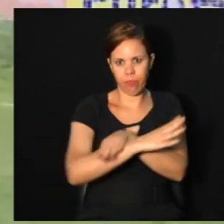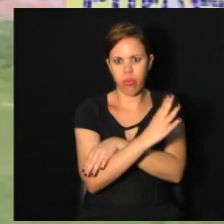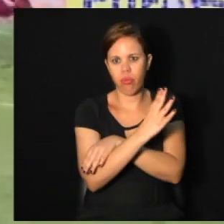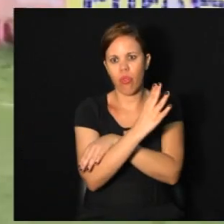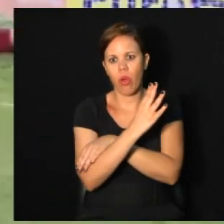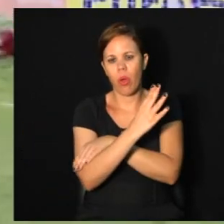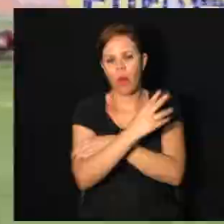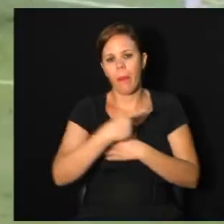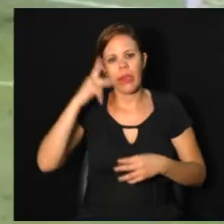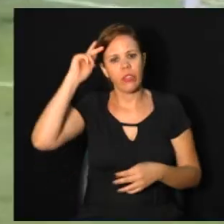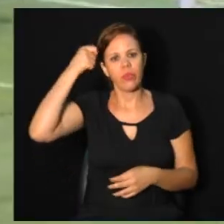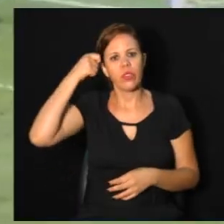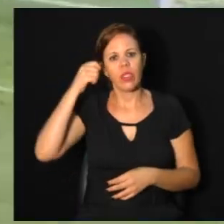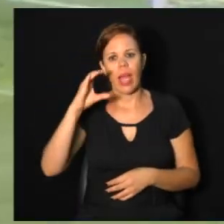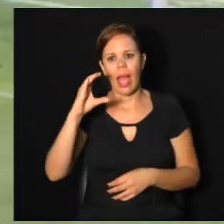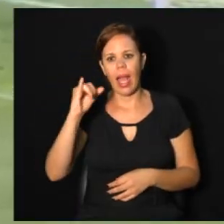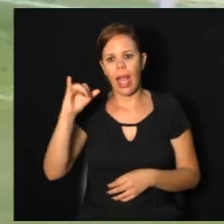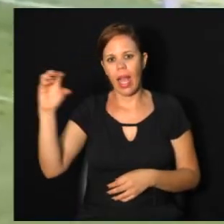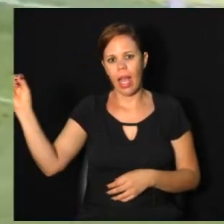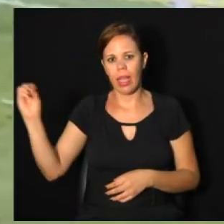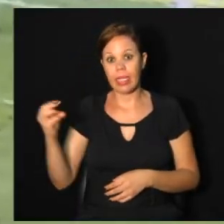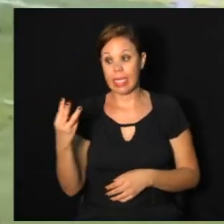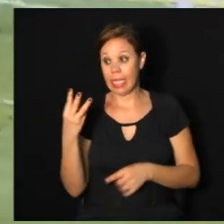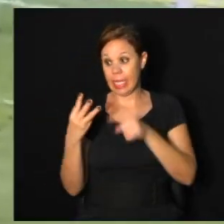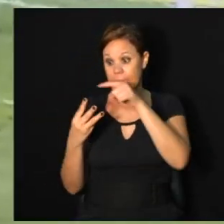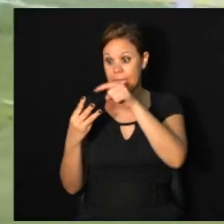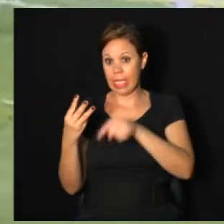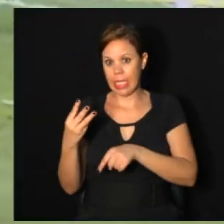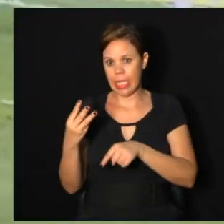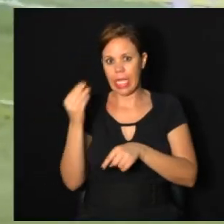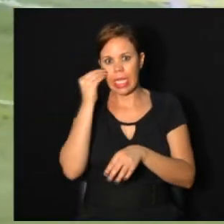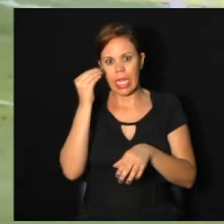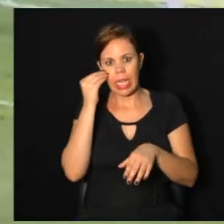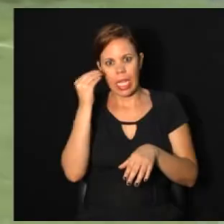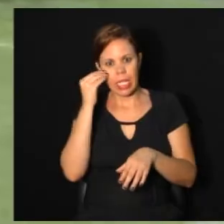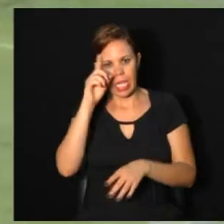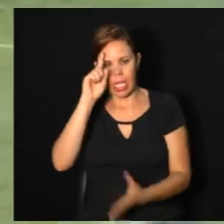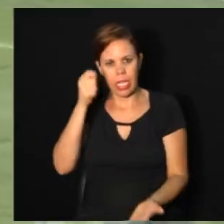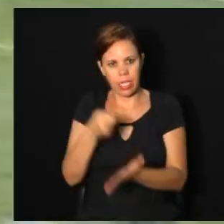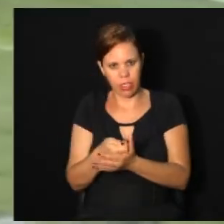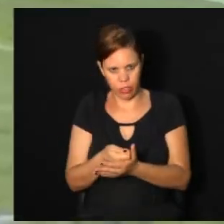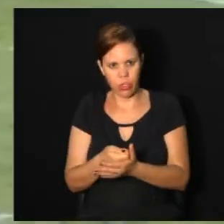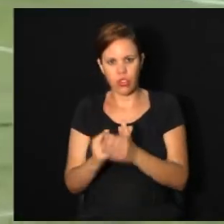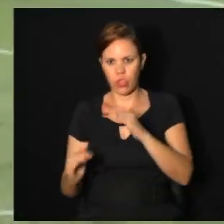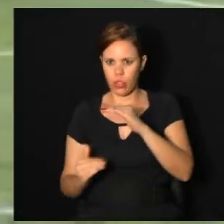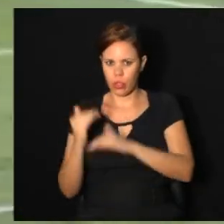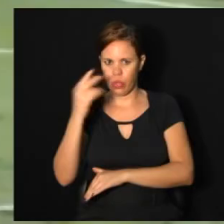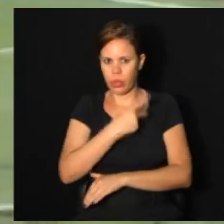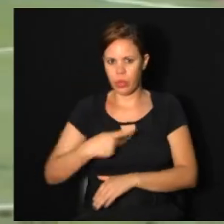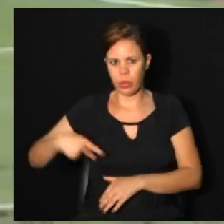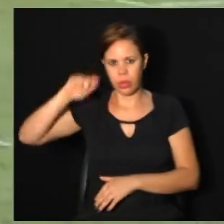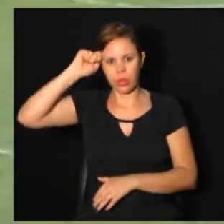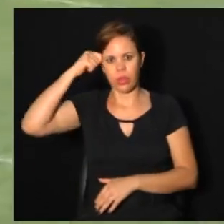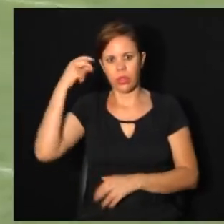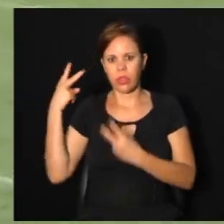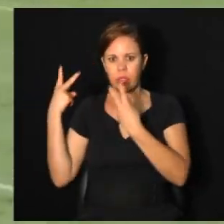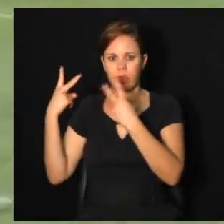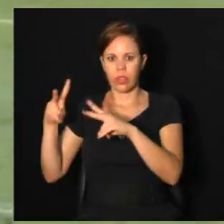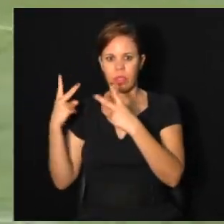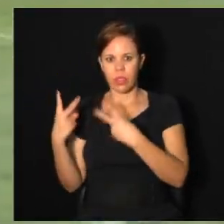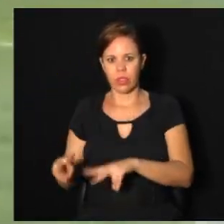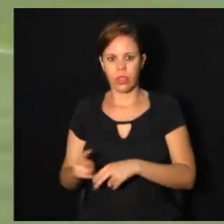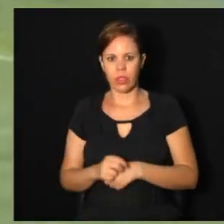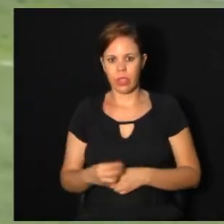pontepretano, Caio pegou 3 cobranças e garantiu a classificação pontepretana, a vitória nos pênaltis